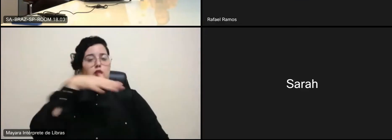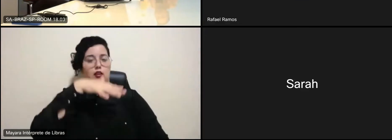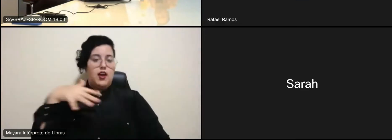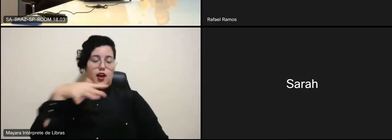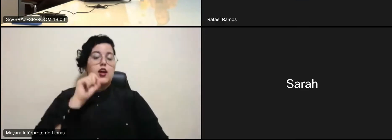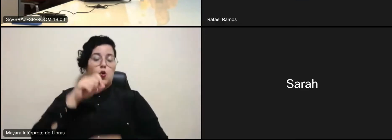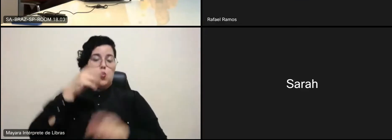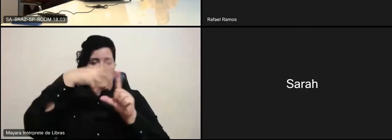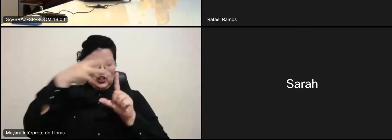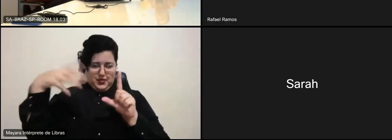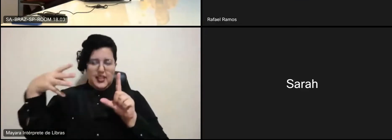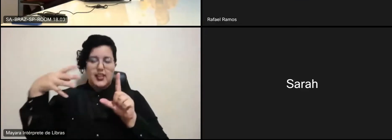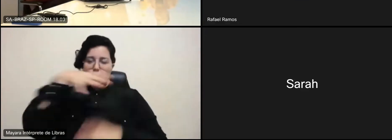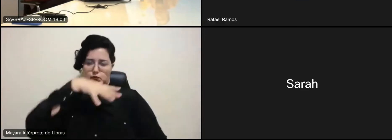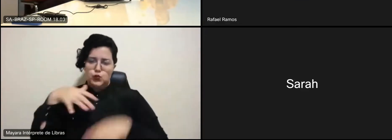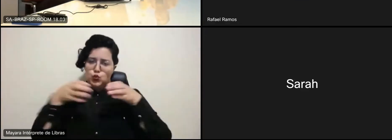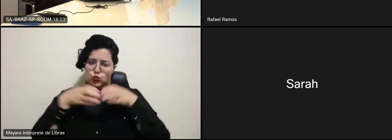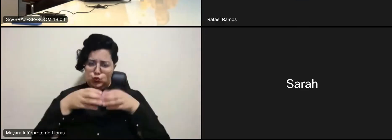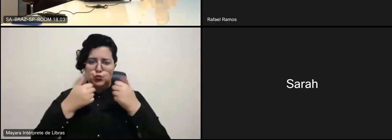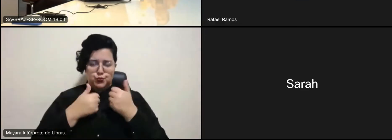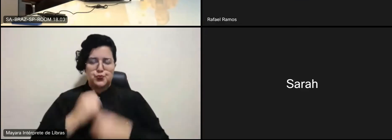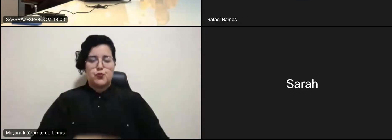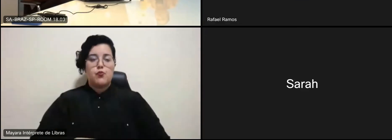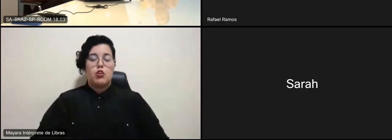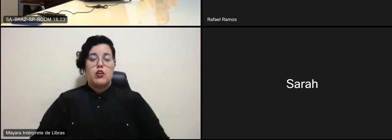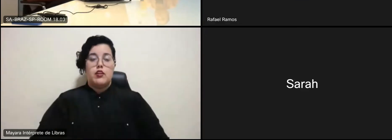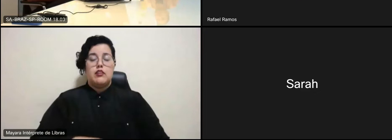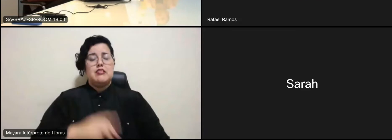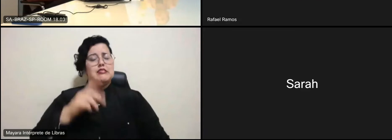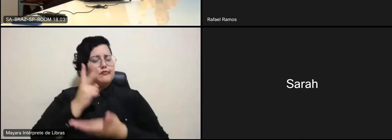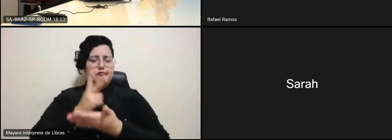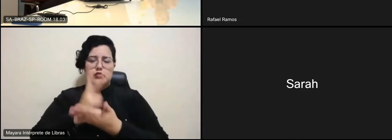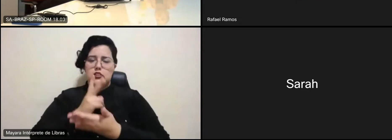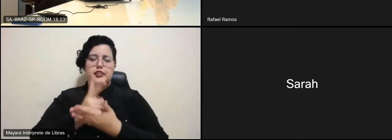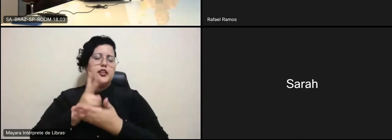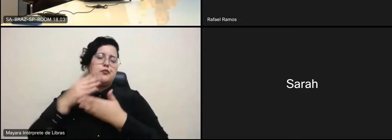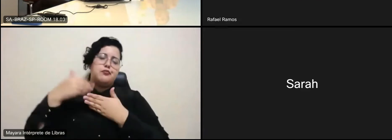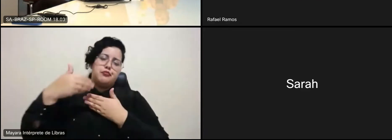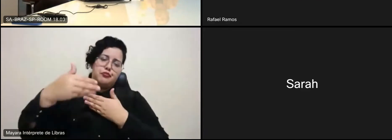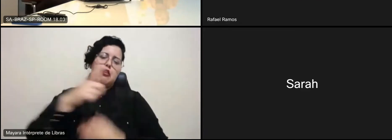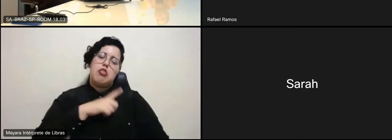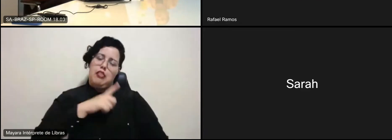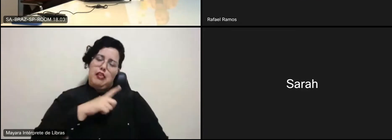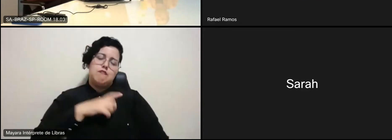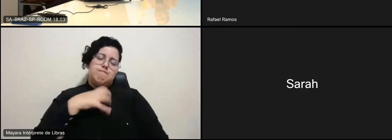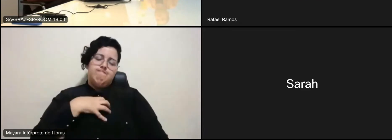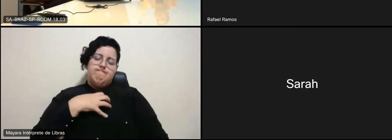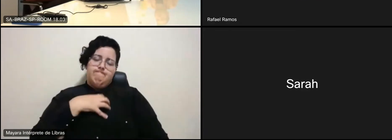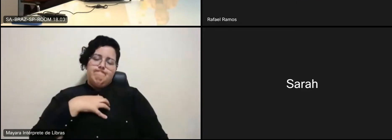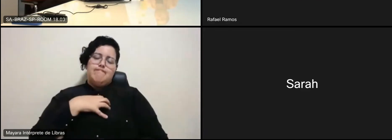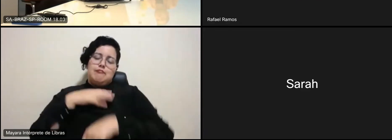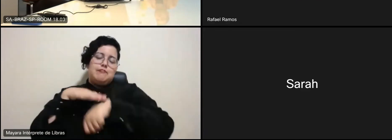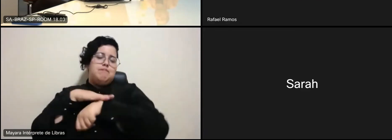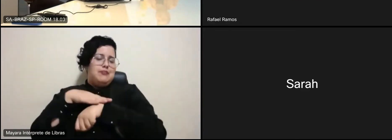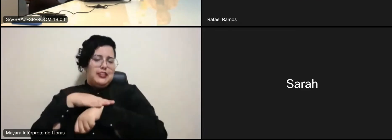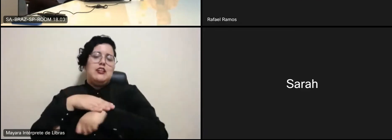comunidade LGBTQIAP+, nós vivemos isso na pura essência, né? Desde muitas vezes do próprio